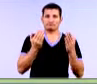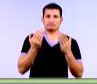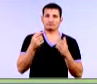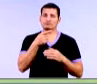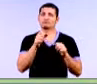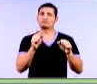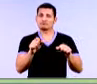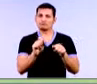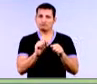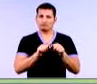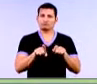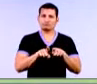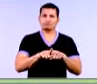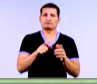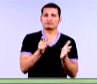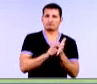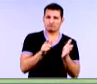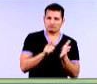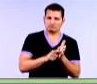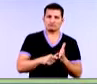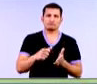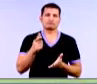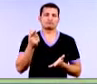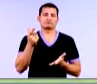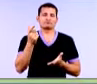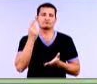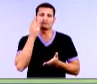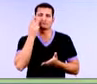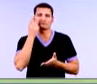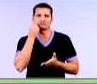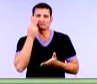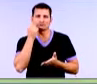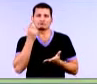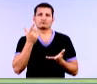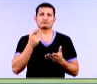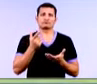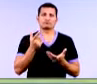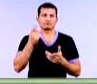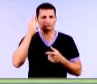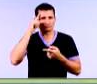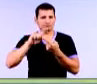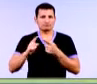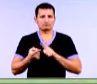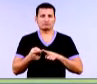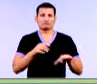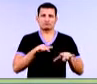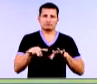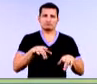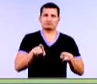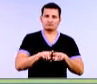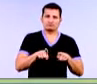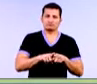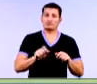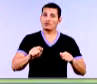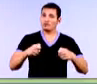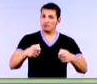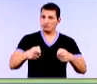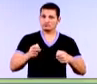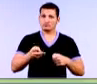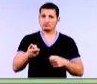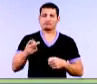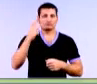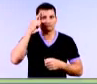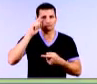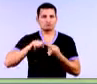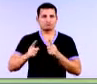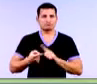com papel, com lápis e muita lógica de programação, né, gente? Lembre-se, vou sempre reforçar isso. Muita